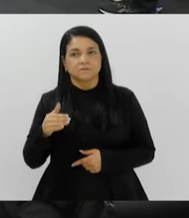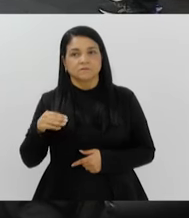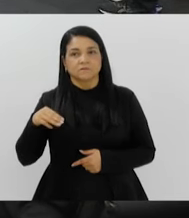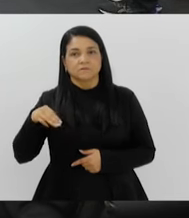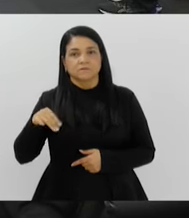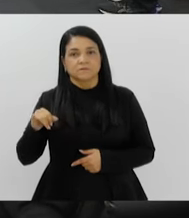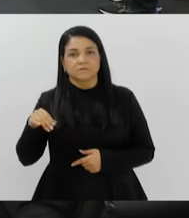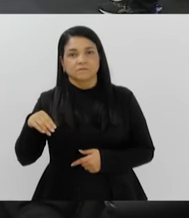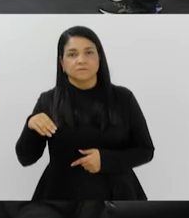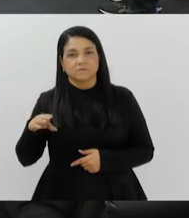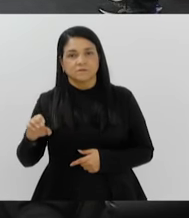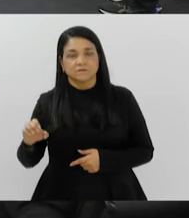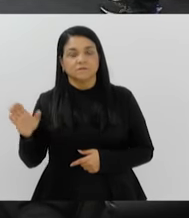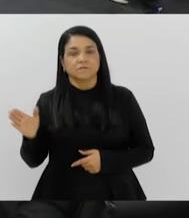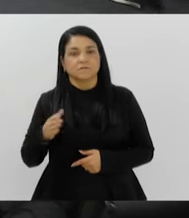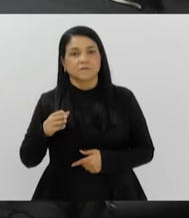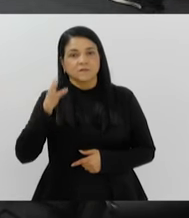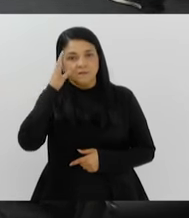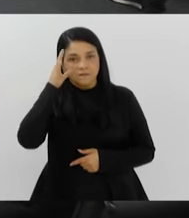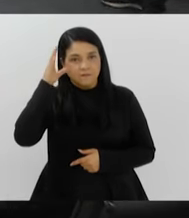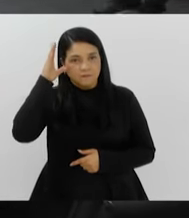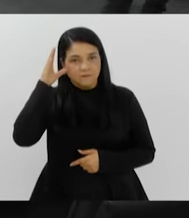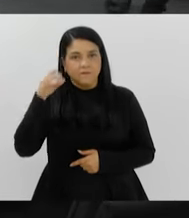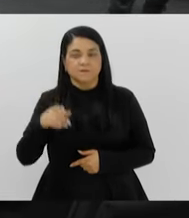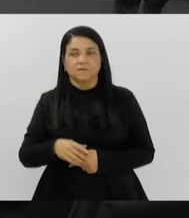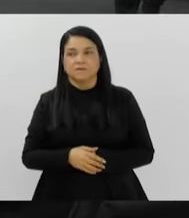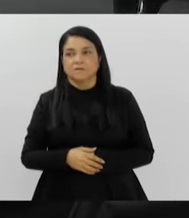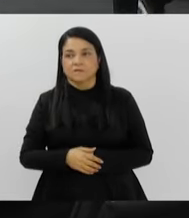Mink. A Célia Jordão.